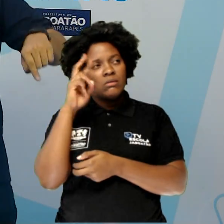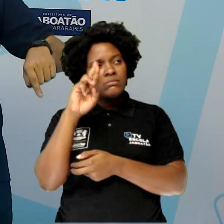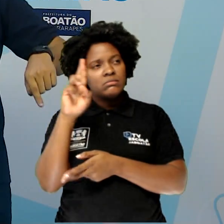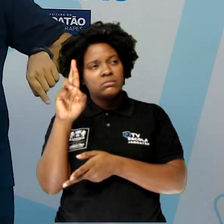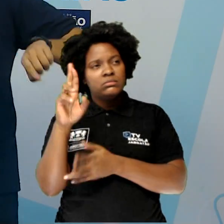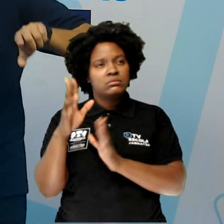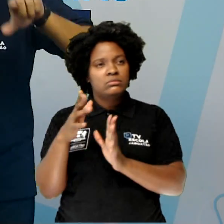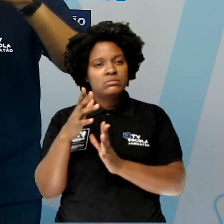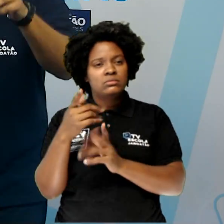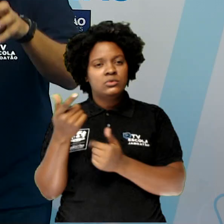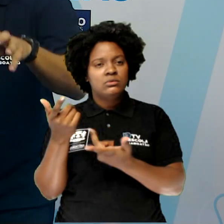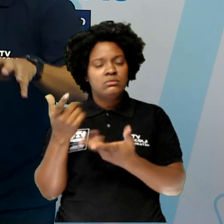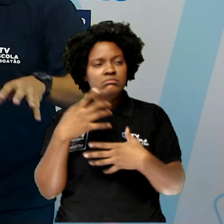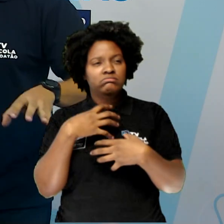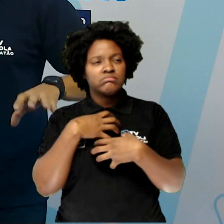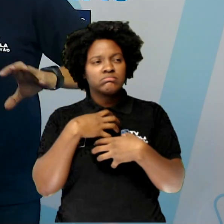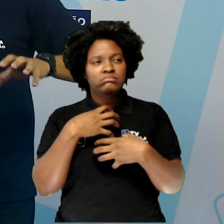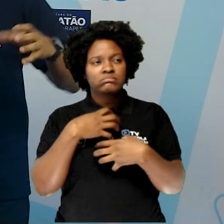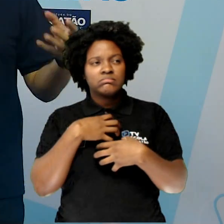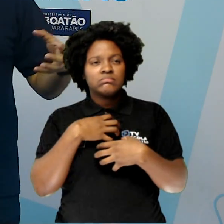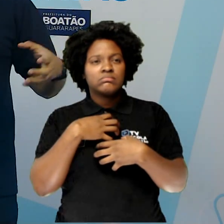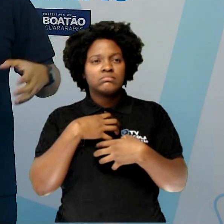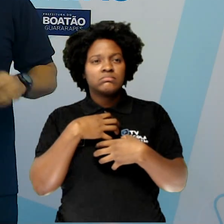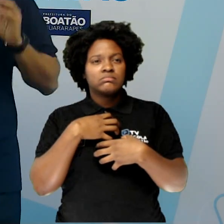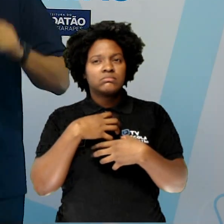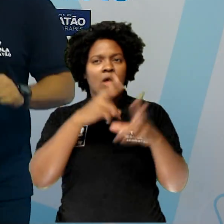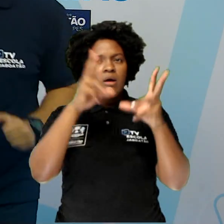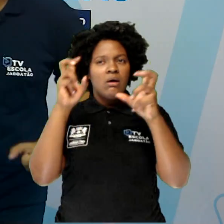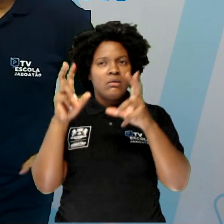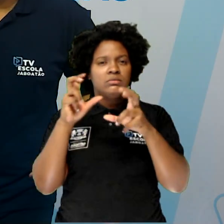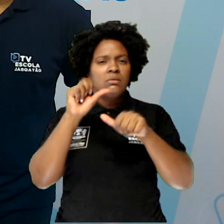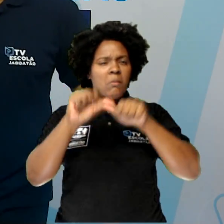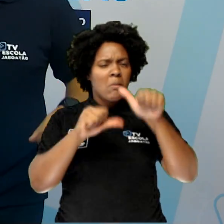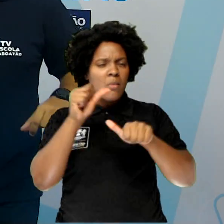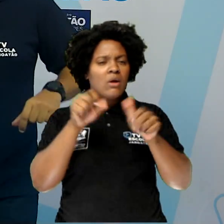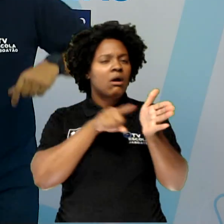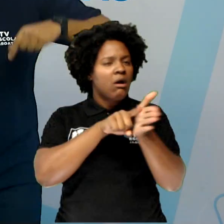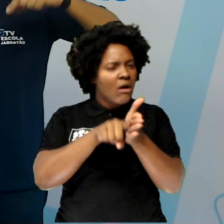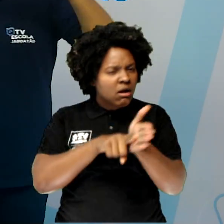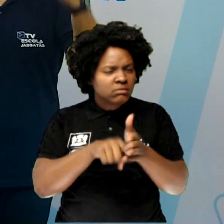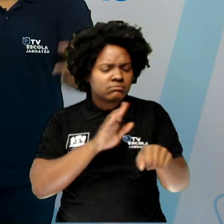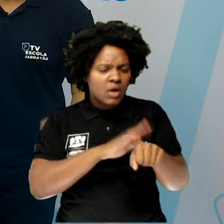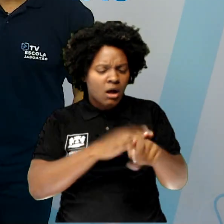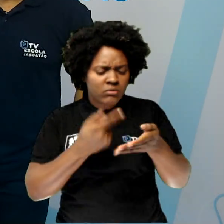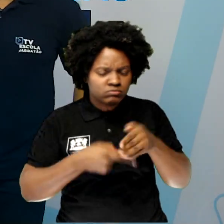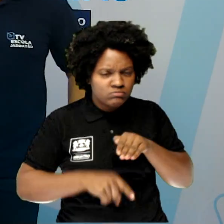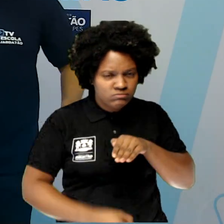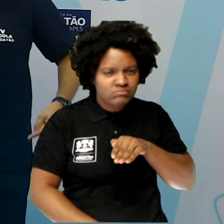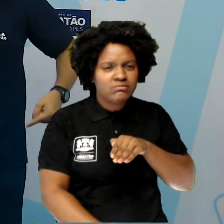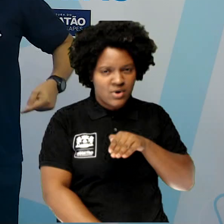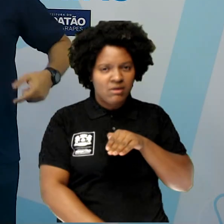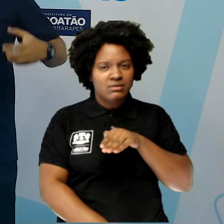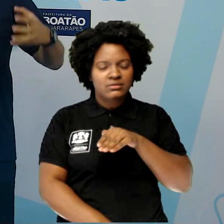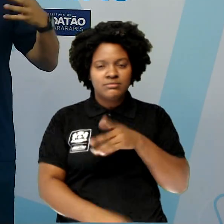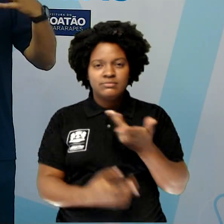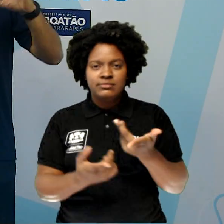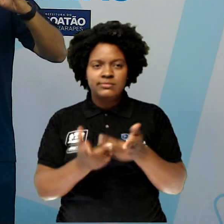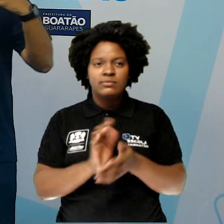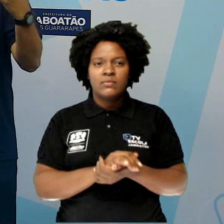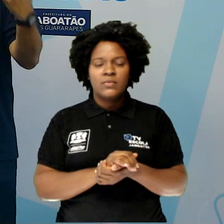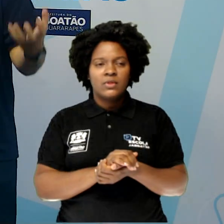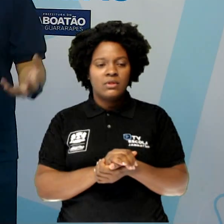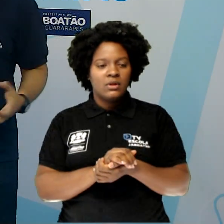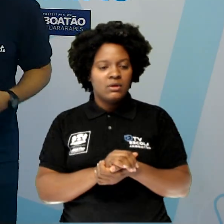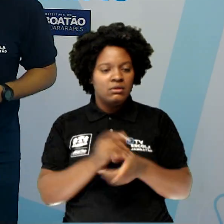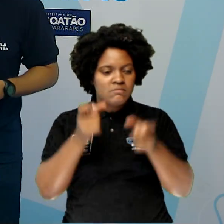tocado por essa aula, por essa temática, que tal pesquisar mais? Que tal se aprofundar a mais? E você